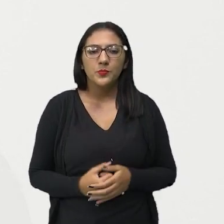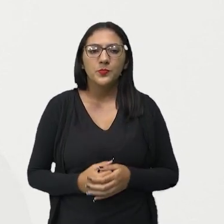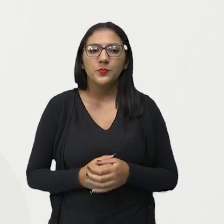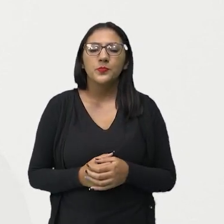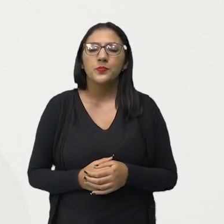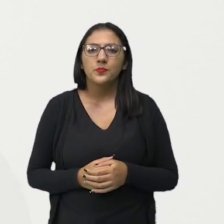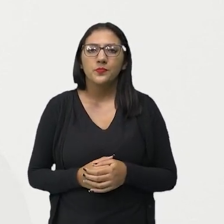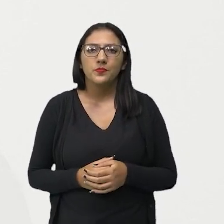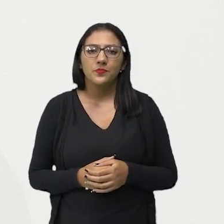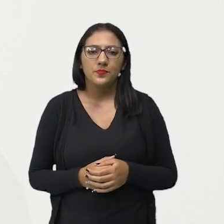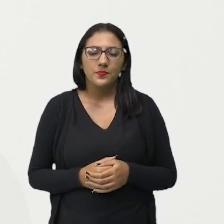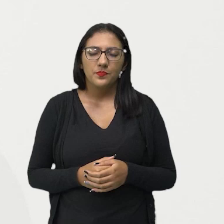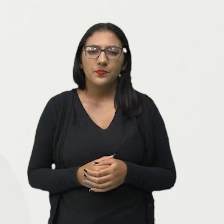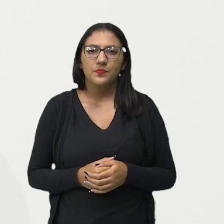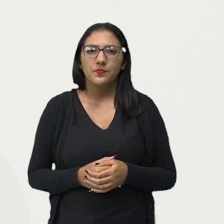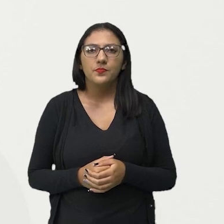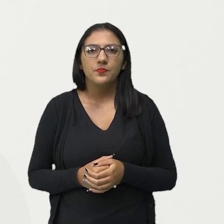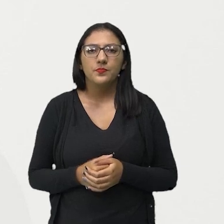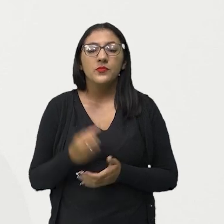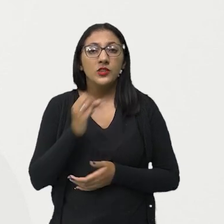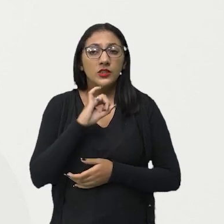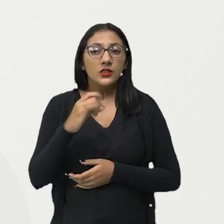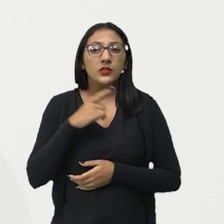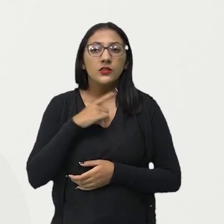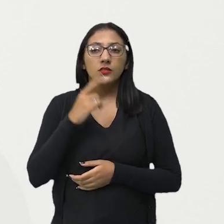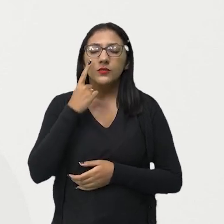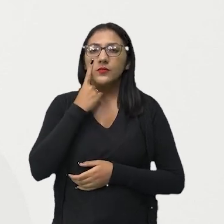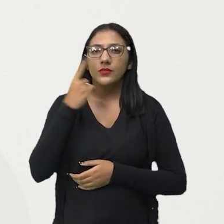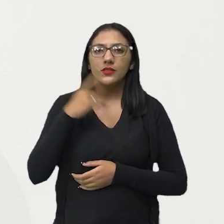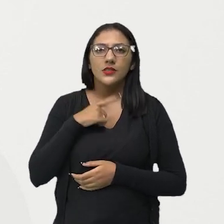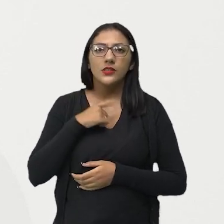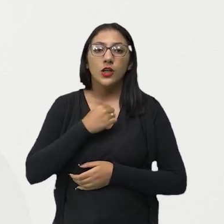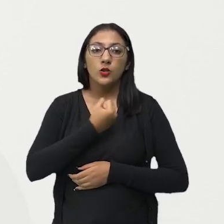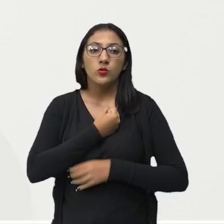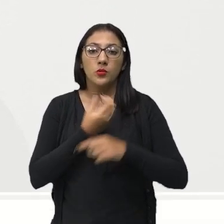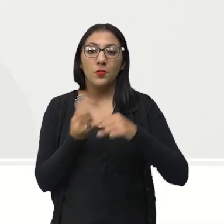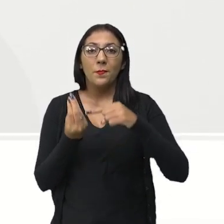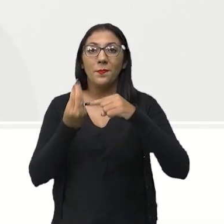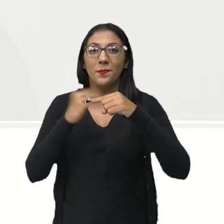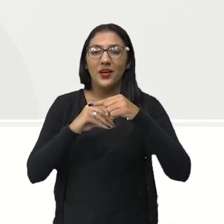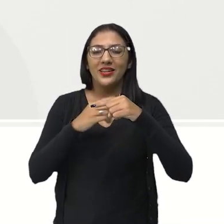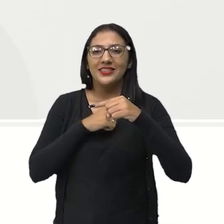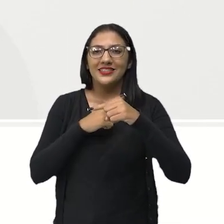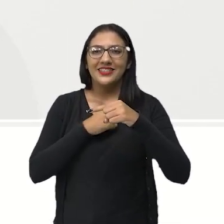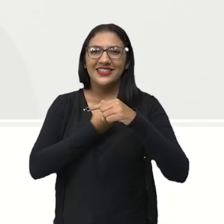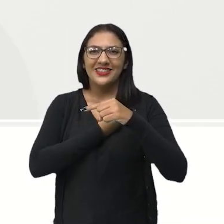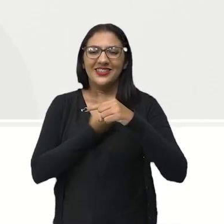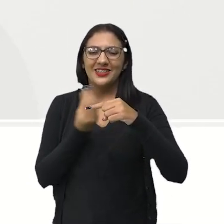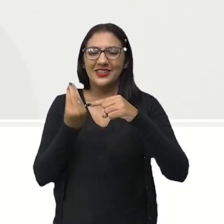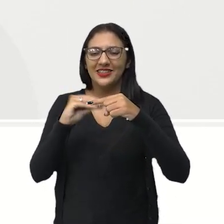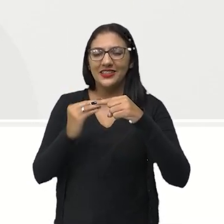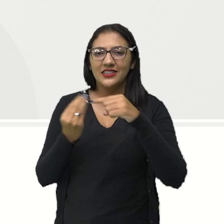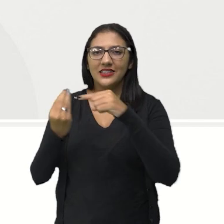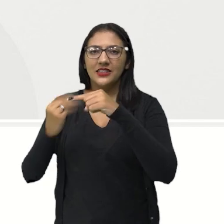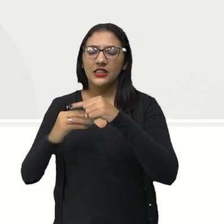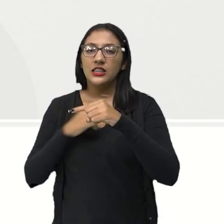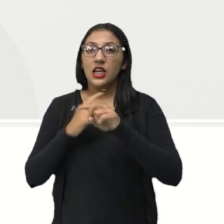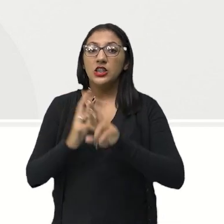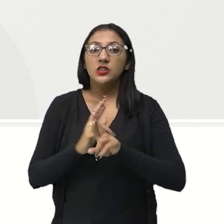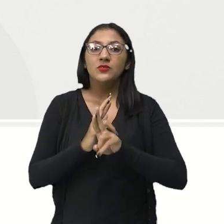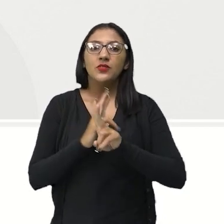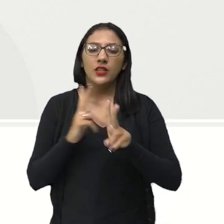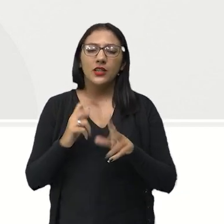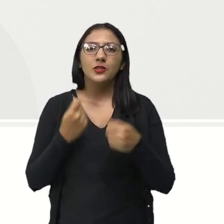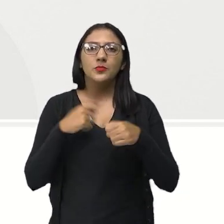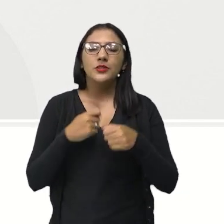tá bom? Quando nós temos denominadores diferentes, você viu ainda agora, né? Você sabe que